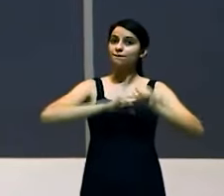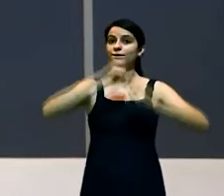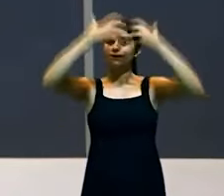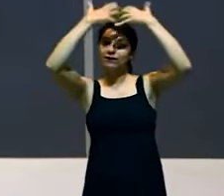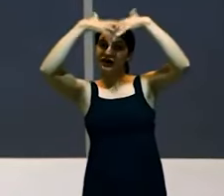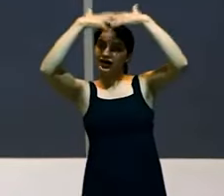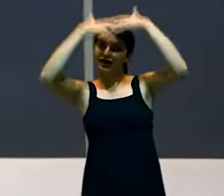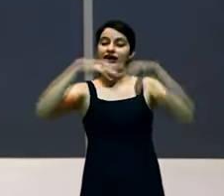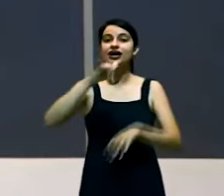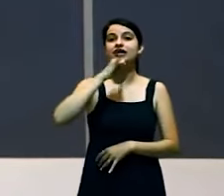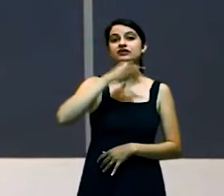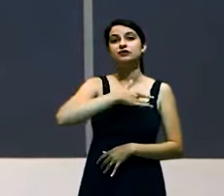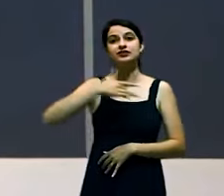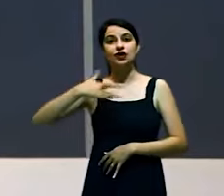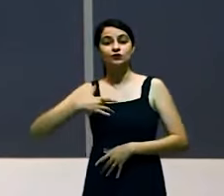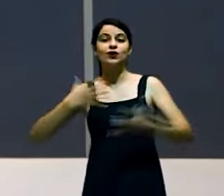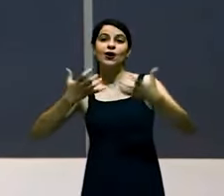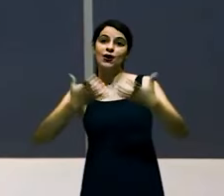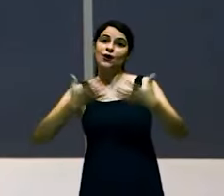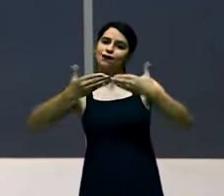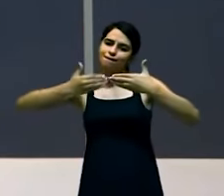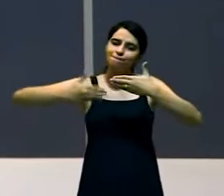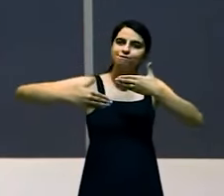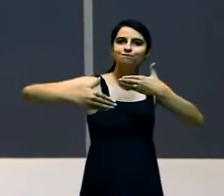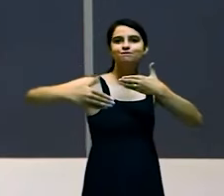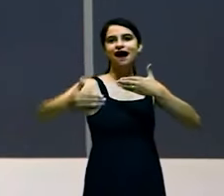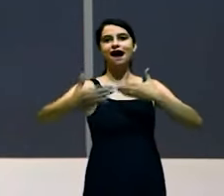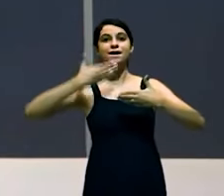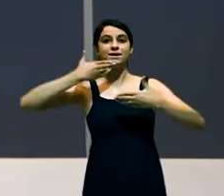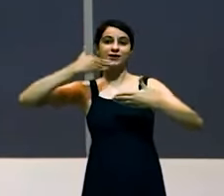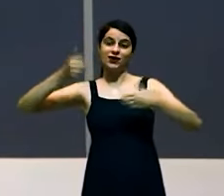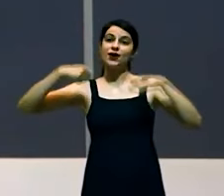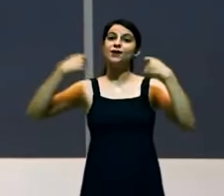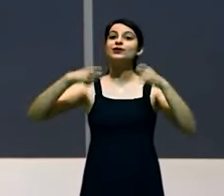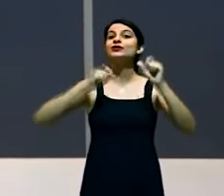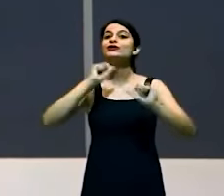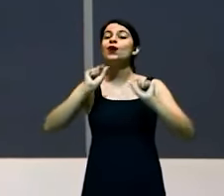Quando você quer resultado na saúde, você tem que mudar os seus hábitos. Não é assim?